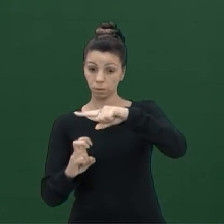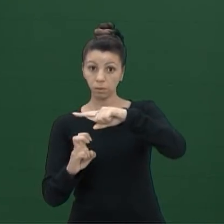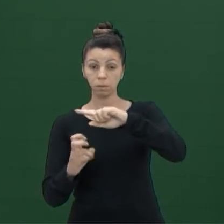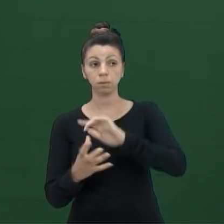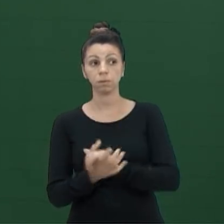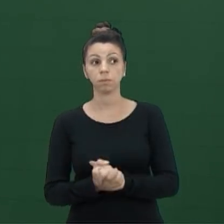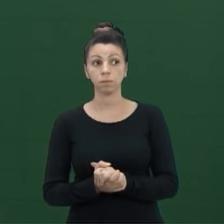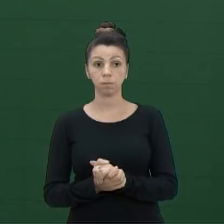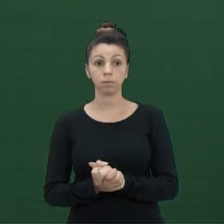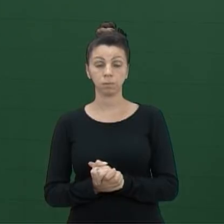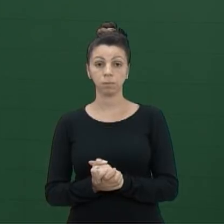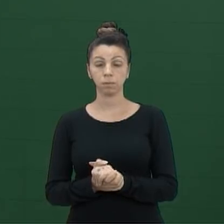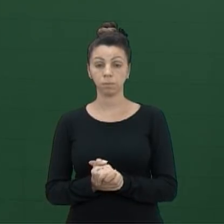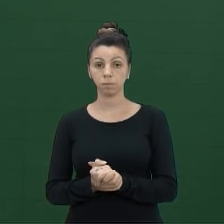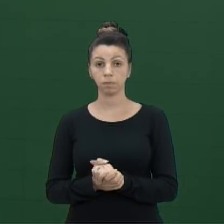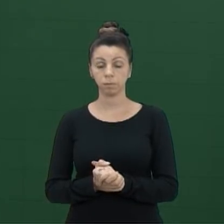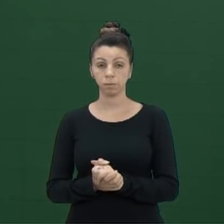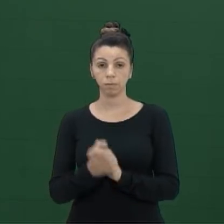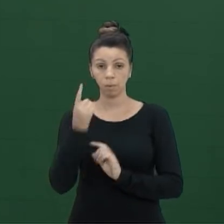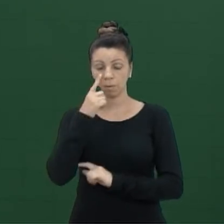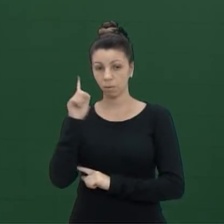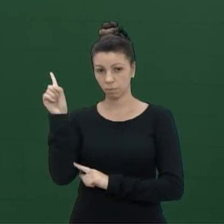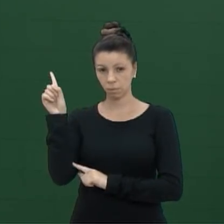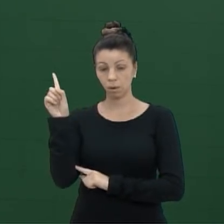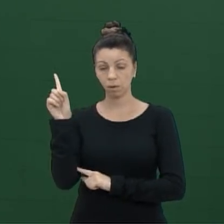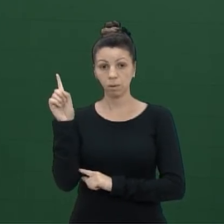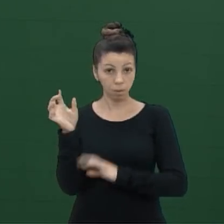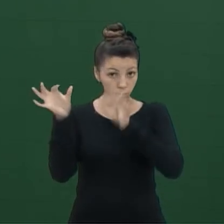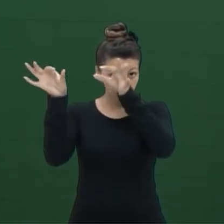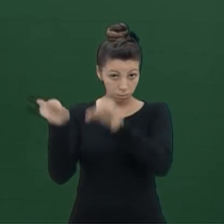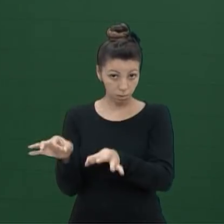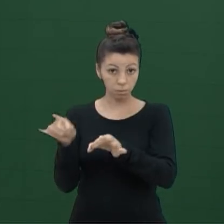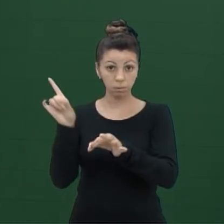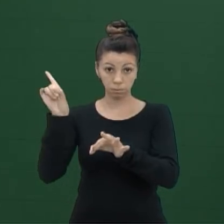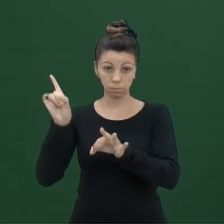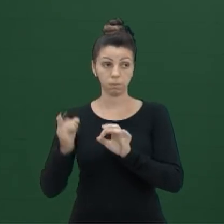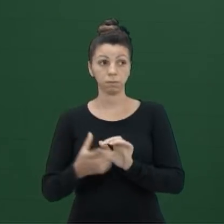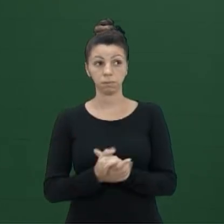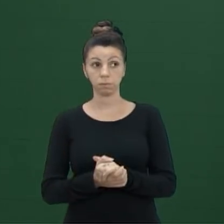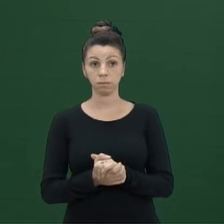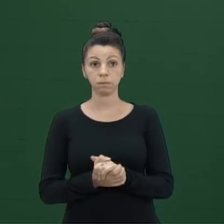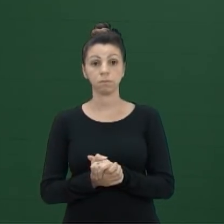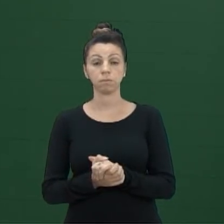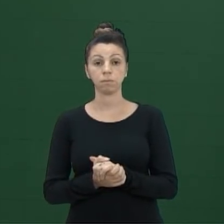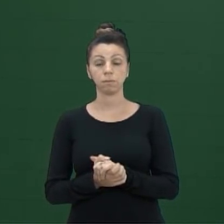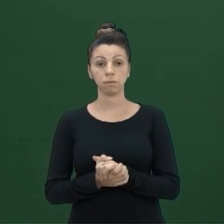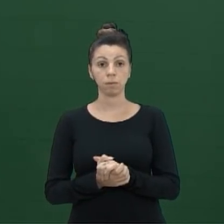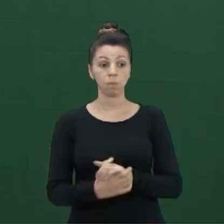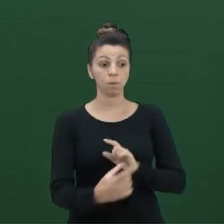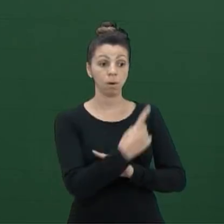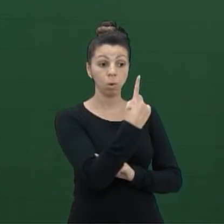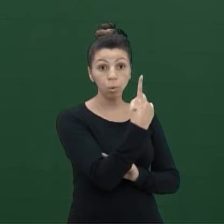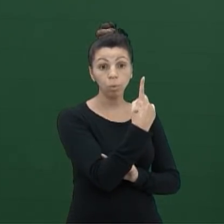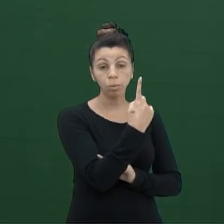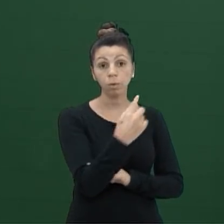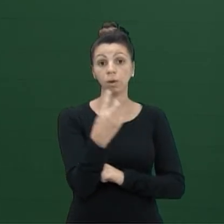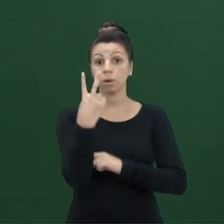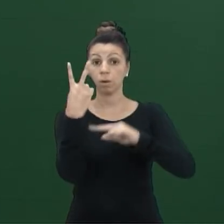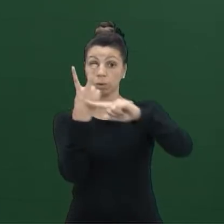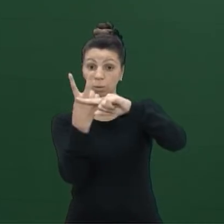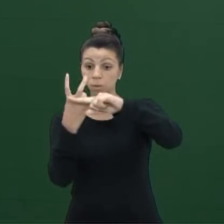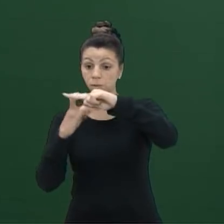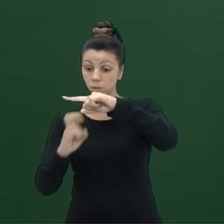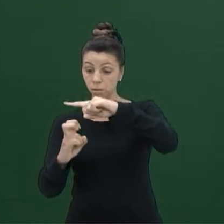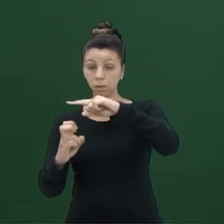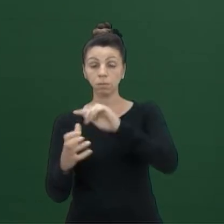inteiro, o 1 e o 2/5 de quilograma. Os pezinhos são em